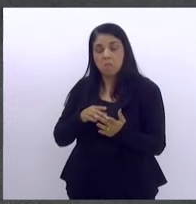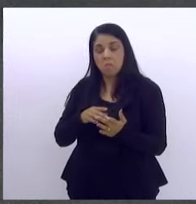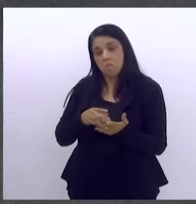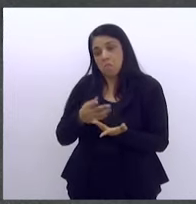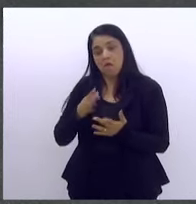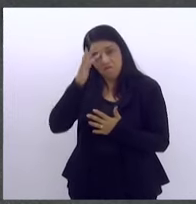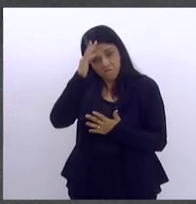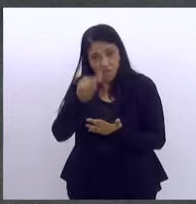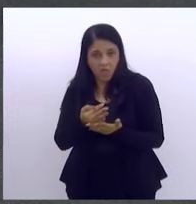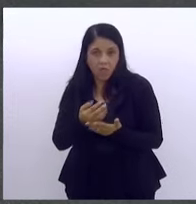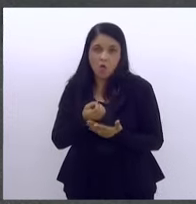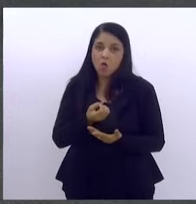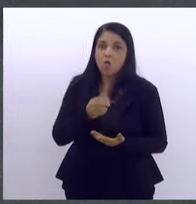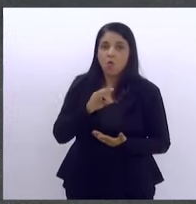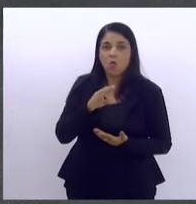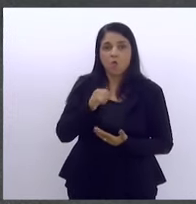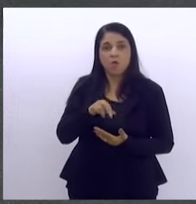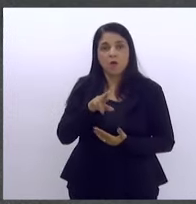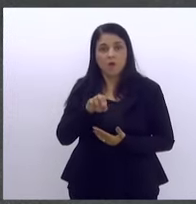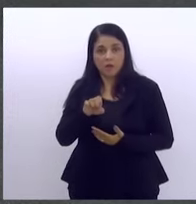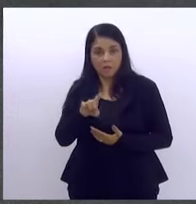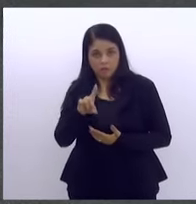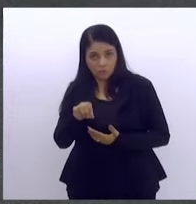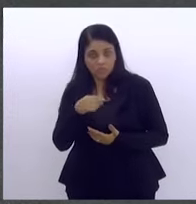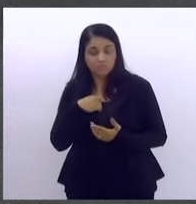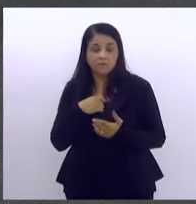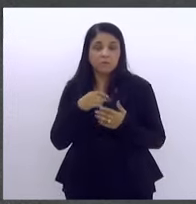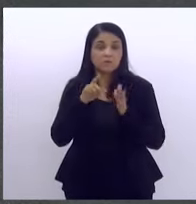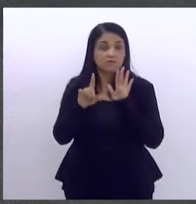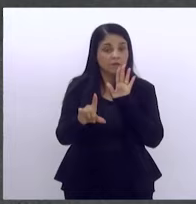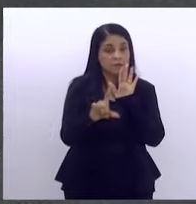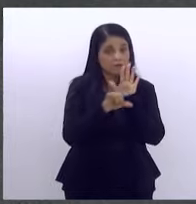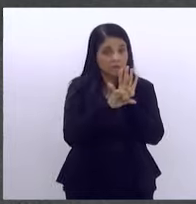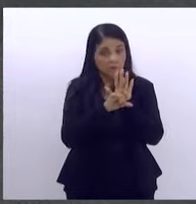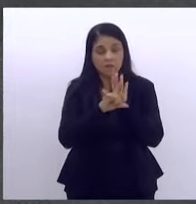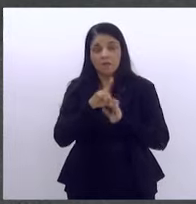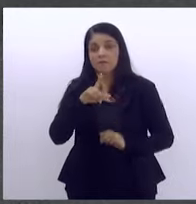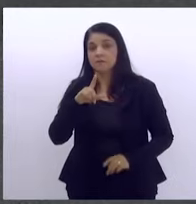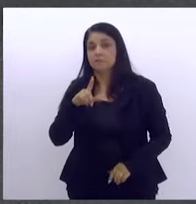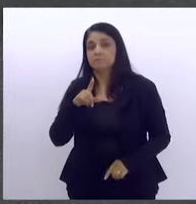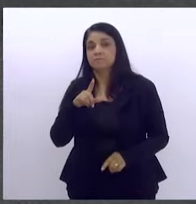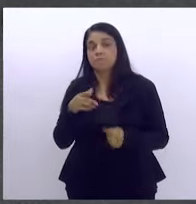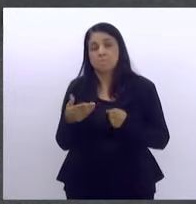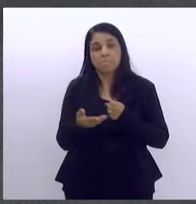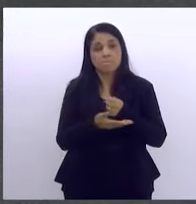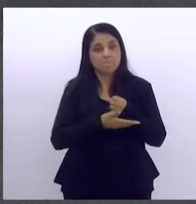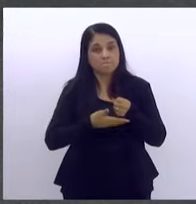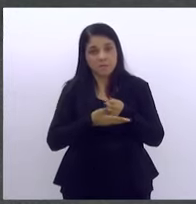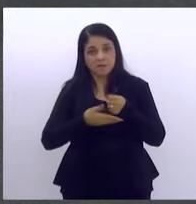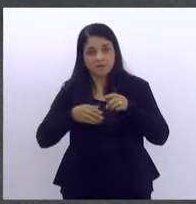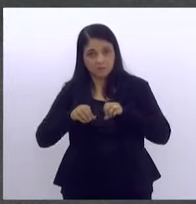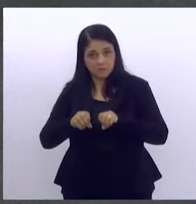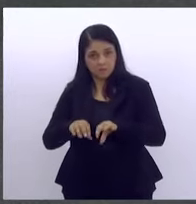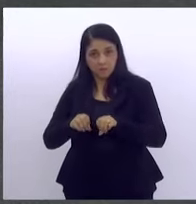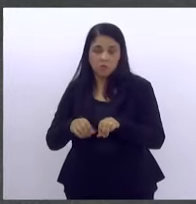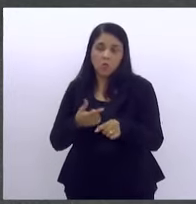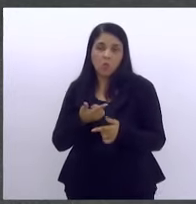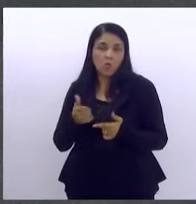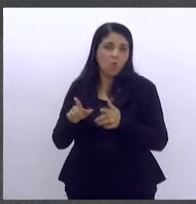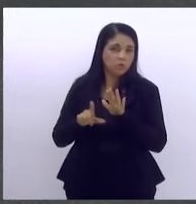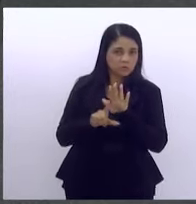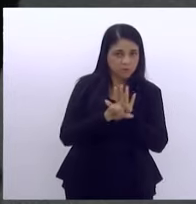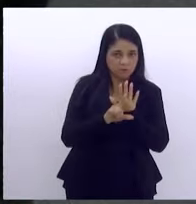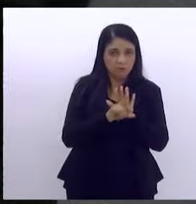credo. E quando a gente fala de legislação, seja a Lei de Diretrizes e Bases da Educação ou as outras leis aqui citadas, é importante lembrar a